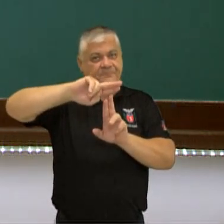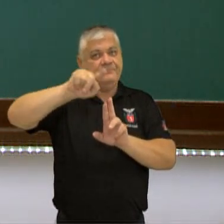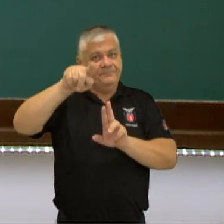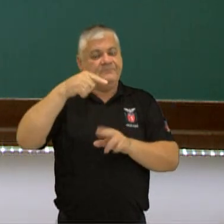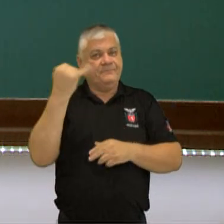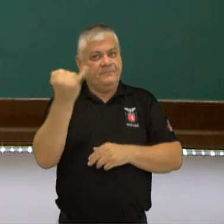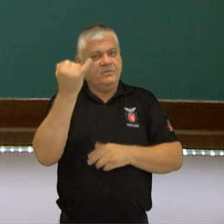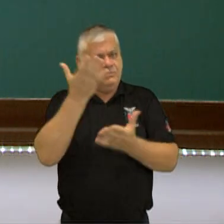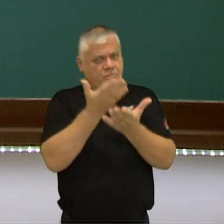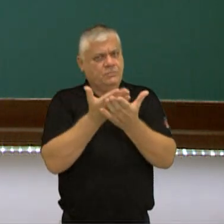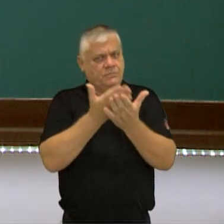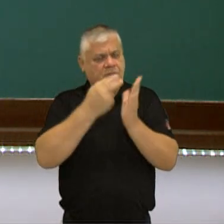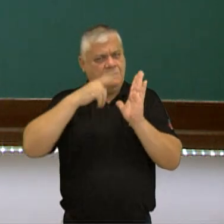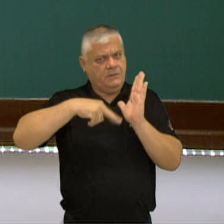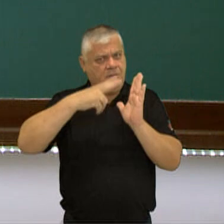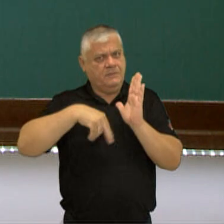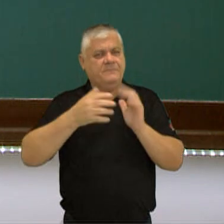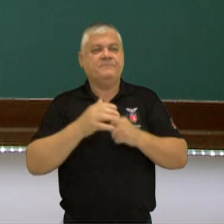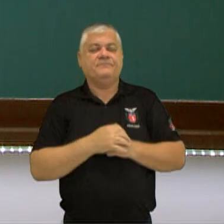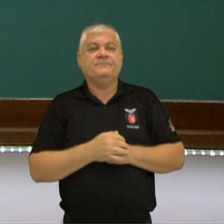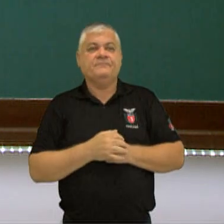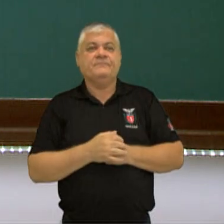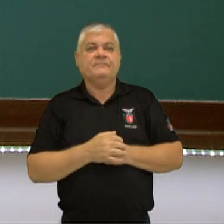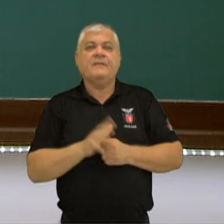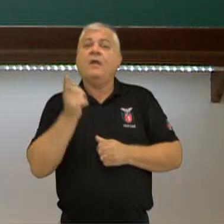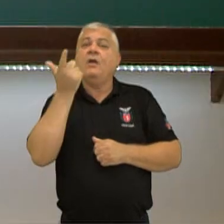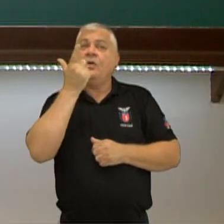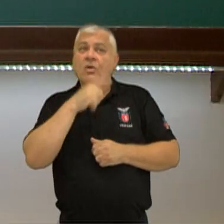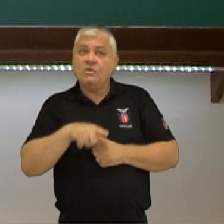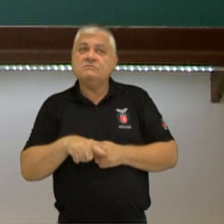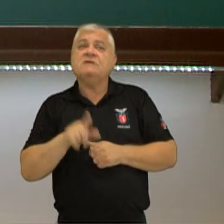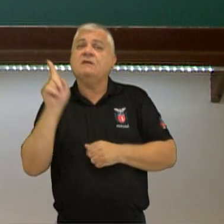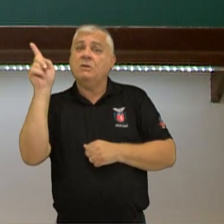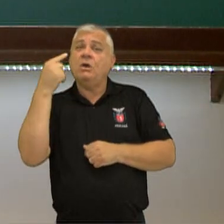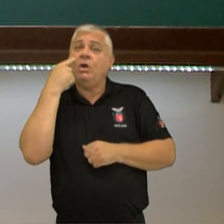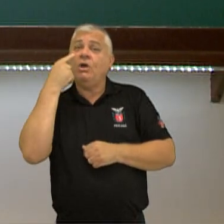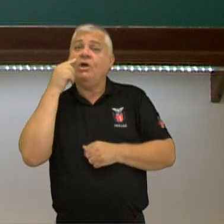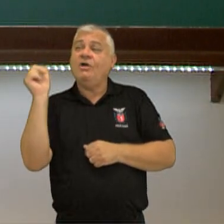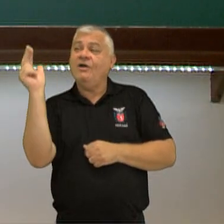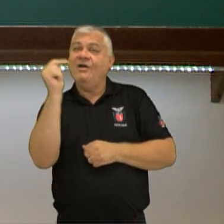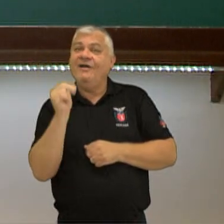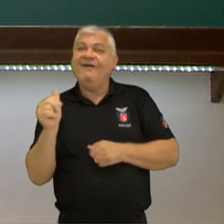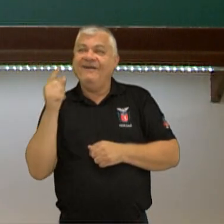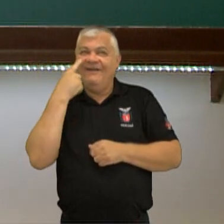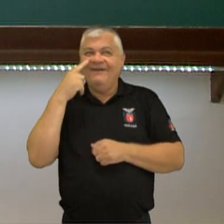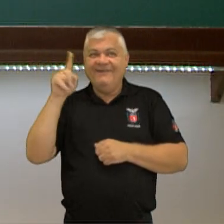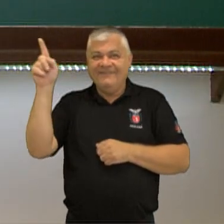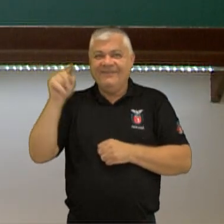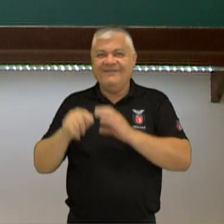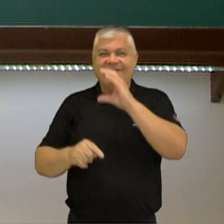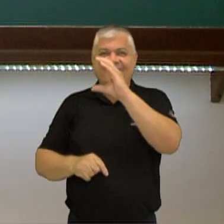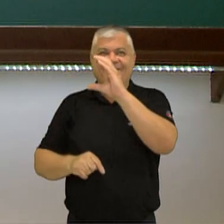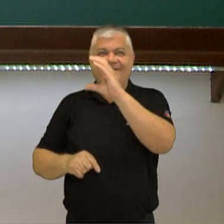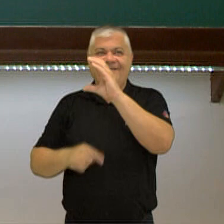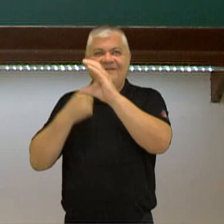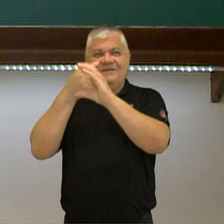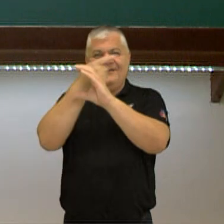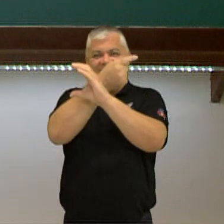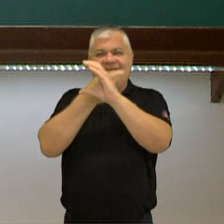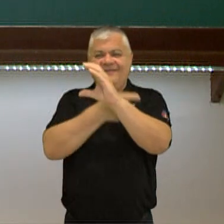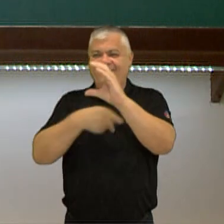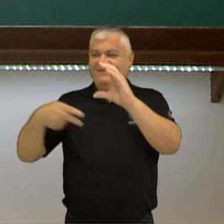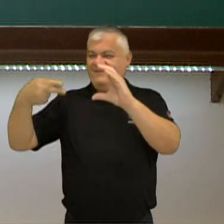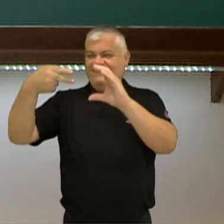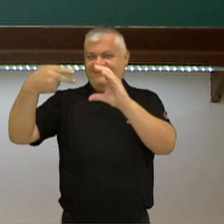a teoria de orbitais, tá ok? E aí a gente tem a geometria da ligação dupla como sendo uma geometria